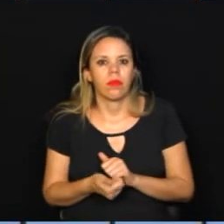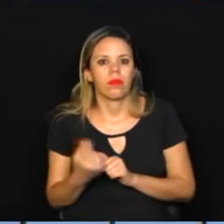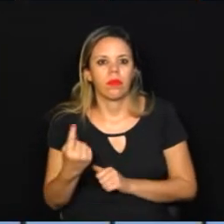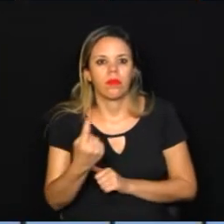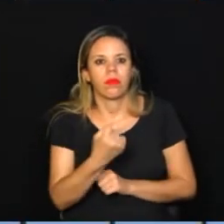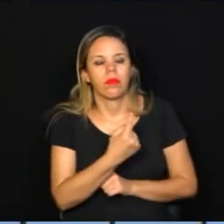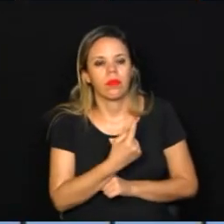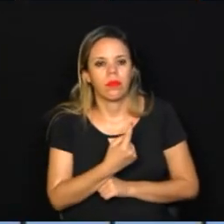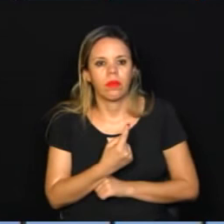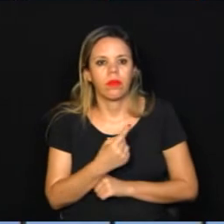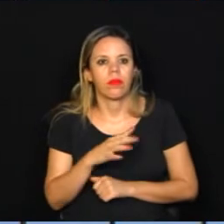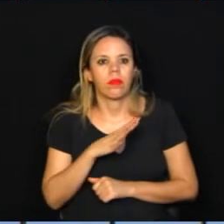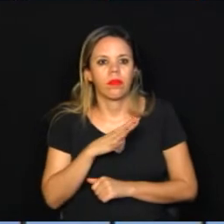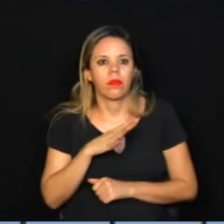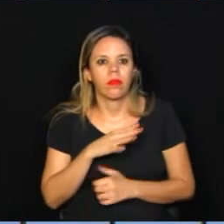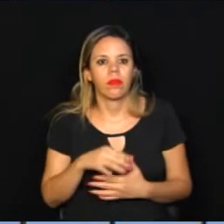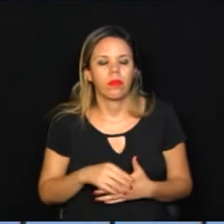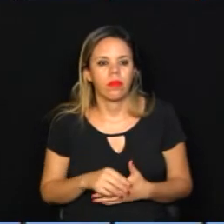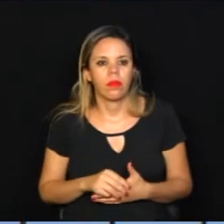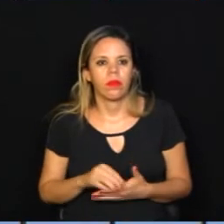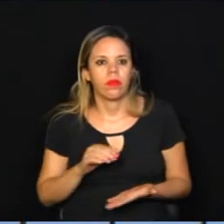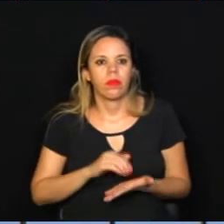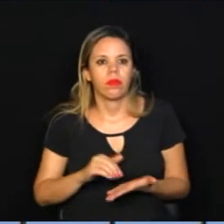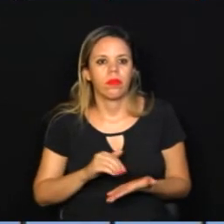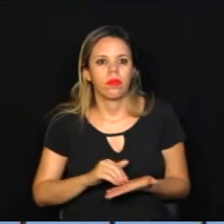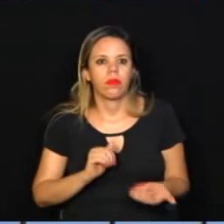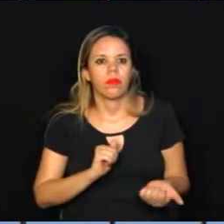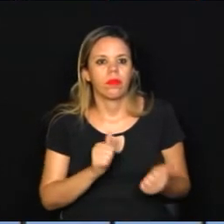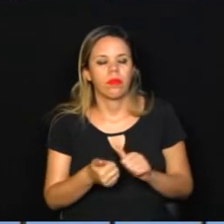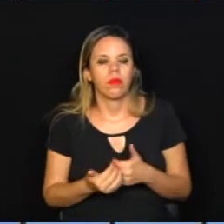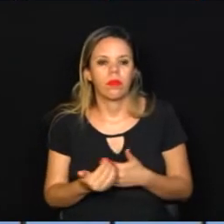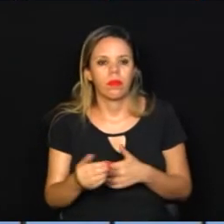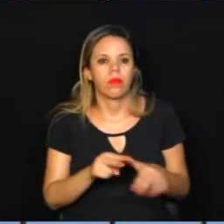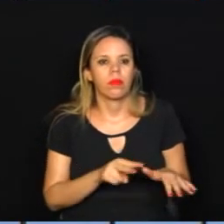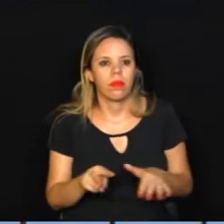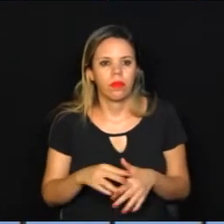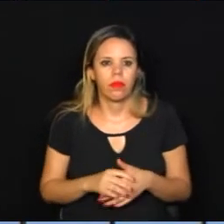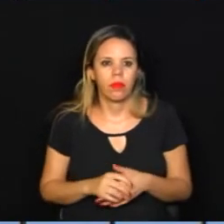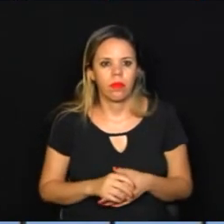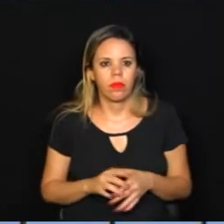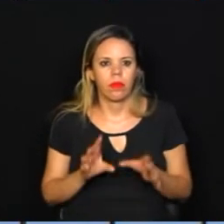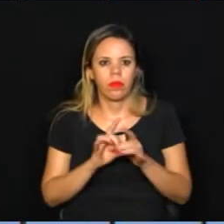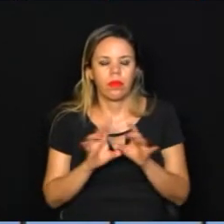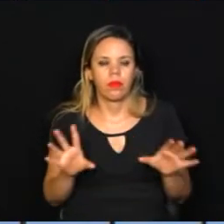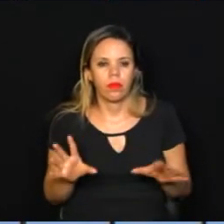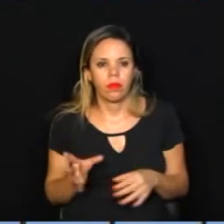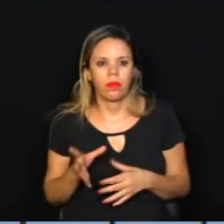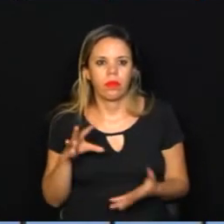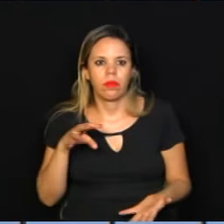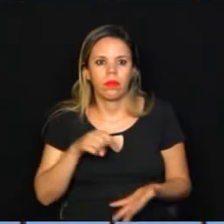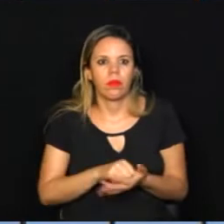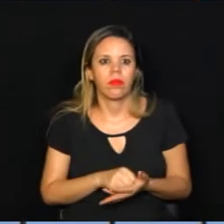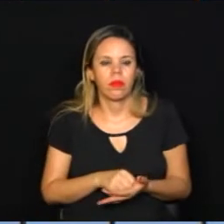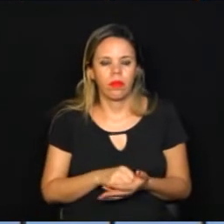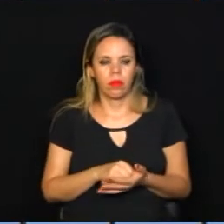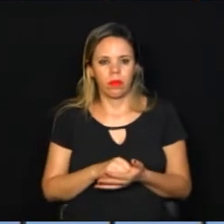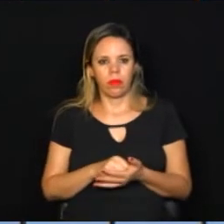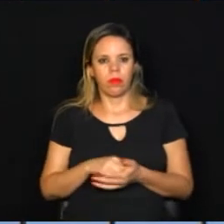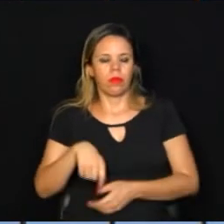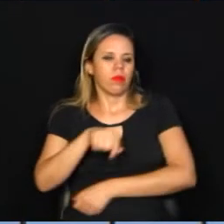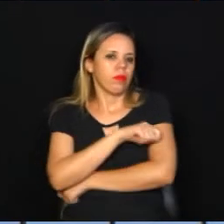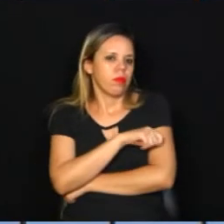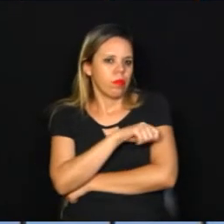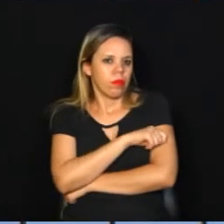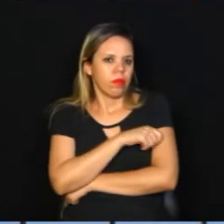individuais, a Secretaria de Esportes, na próxima semana, estará aberta para rematrícula de alunos